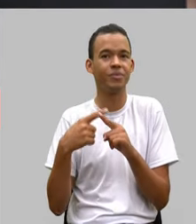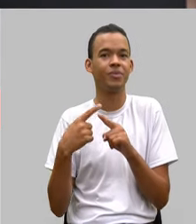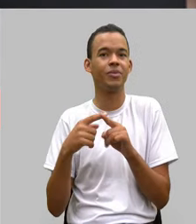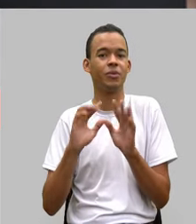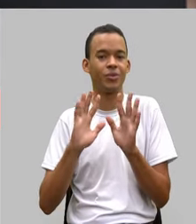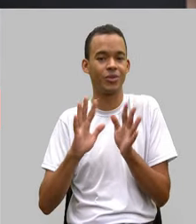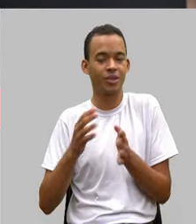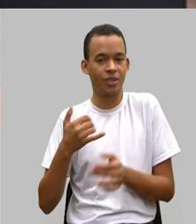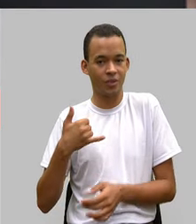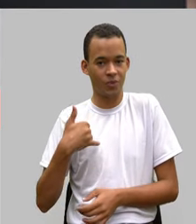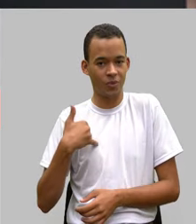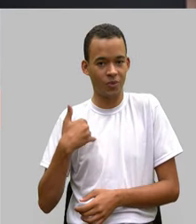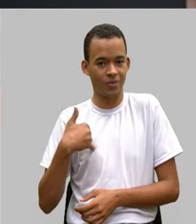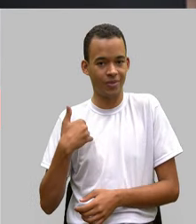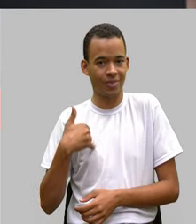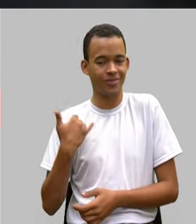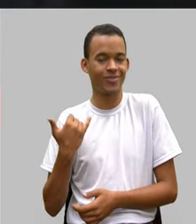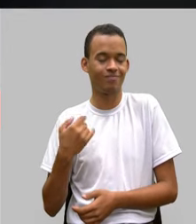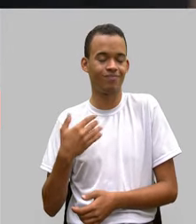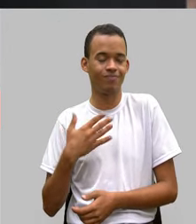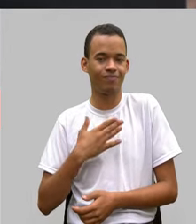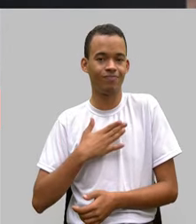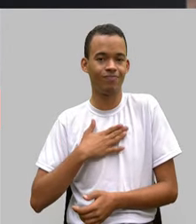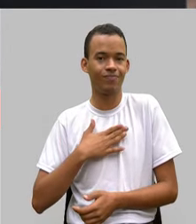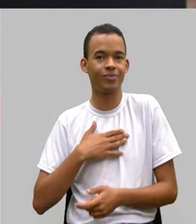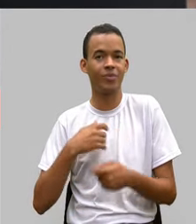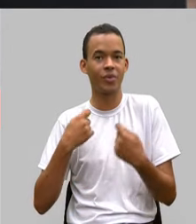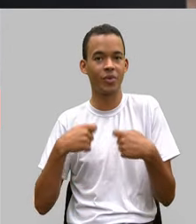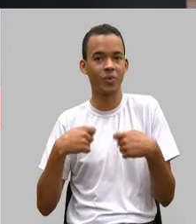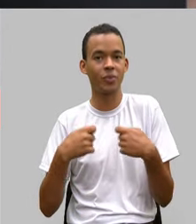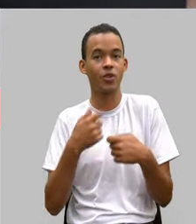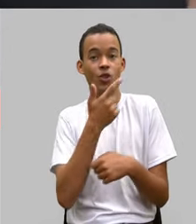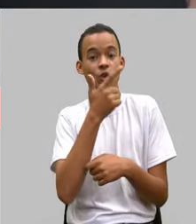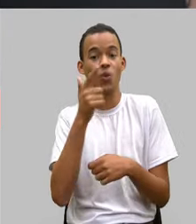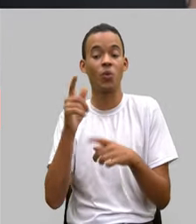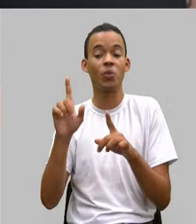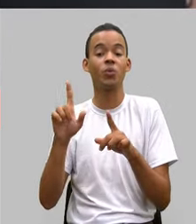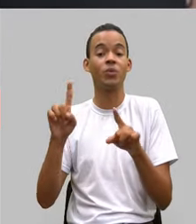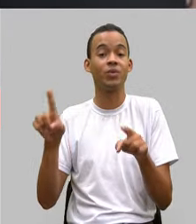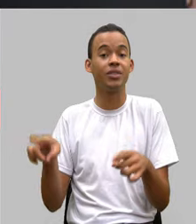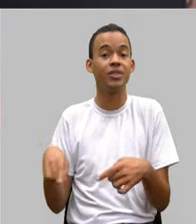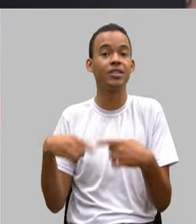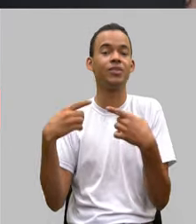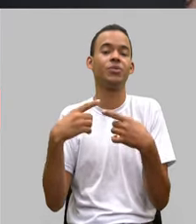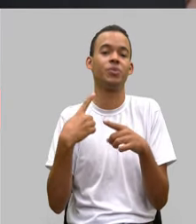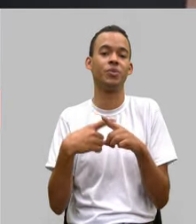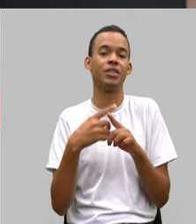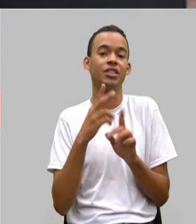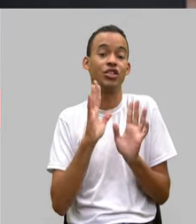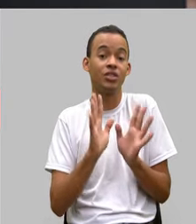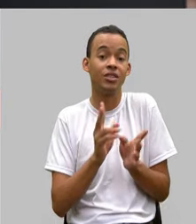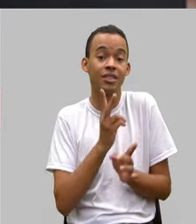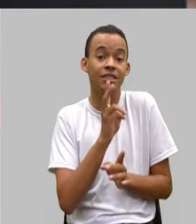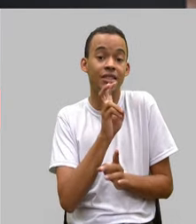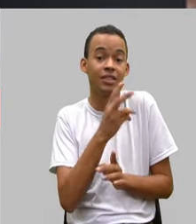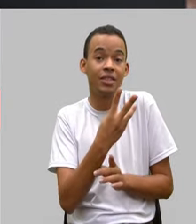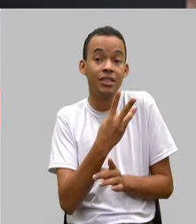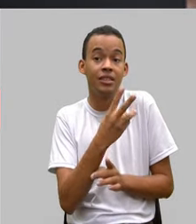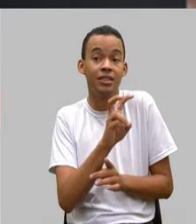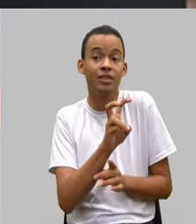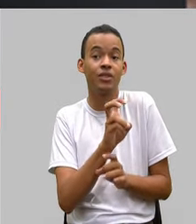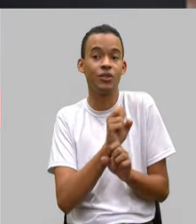eh a gente precisa achar outros desafios né 35 anos já lidando com